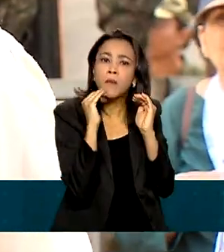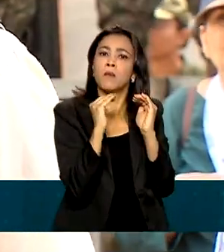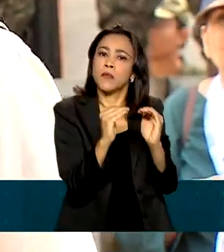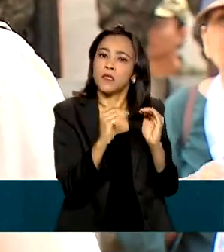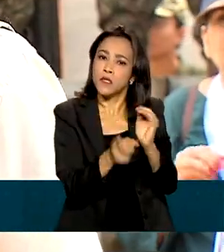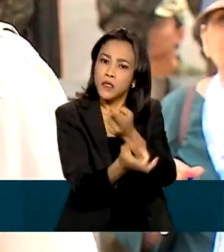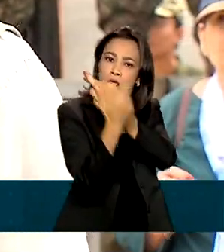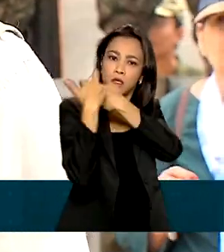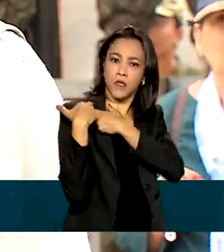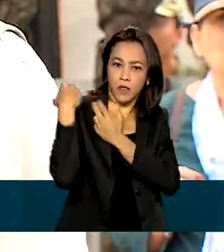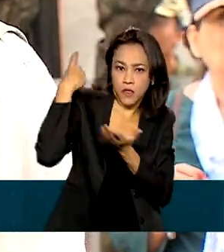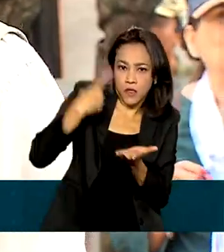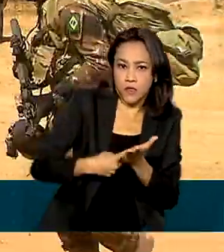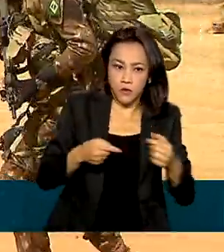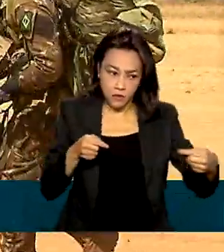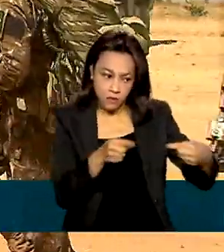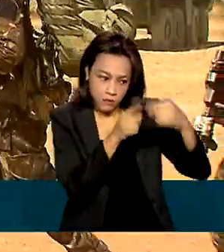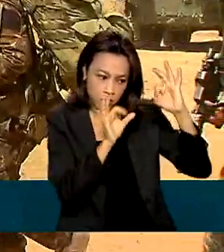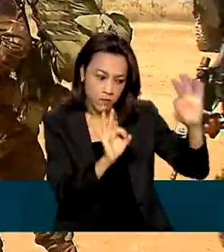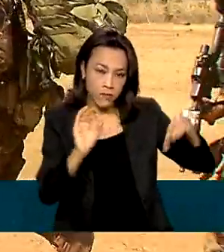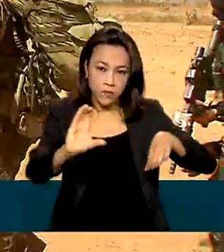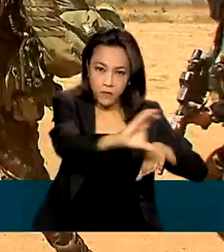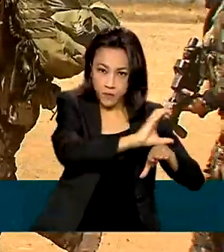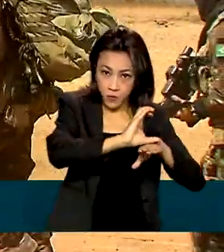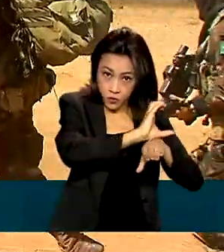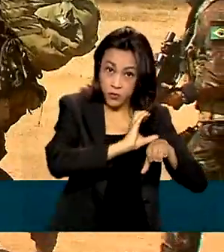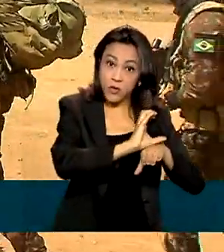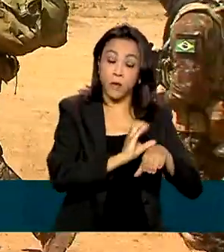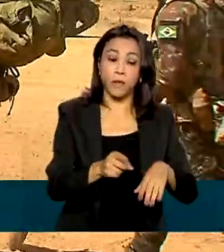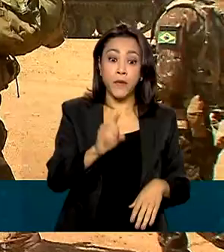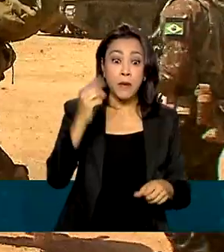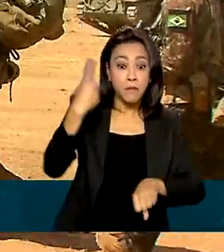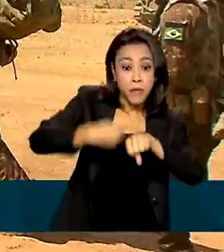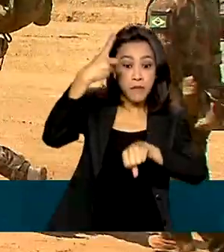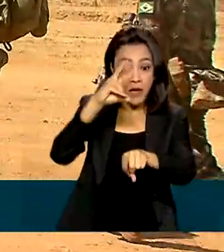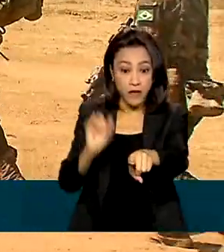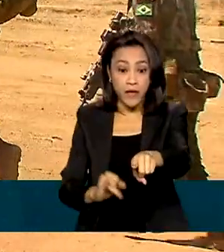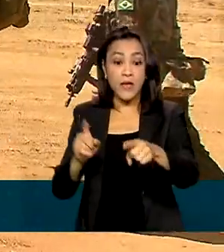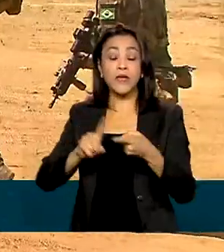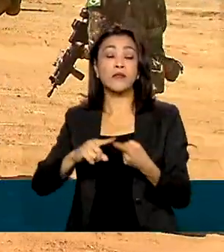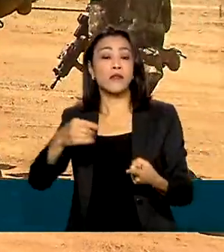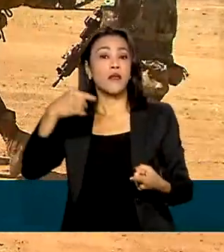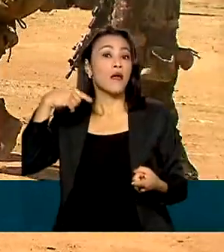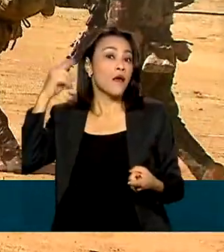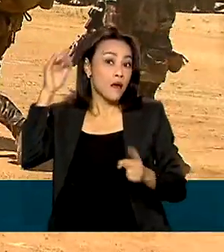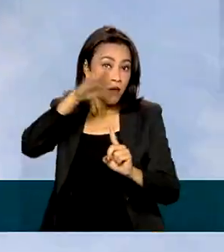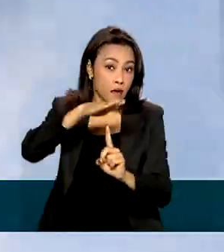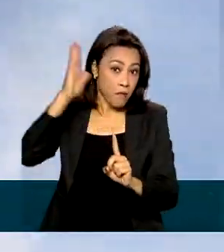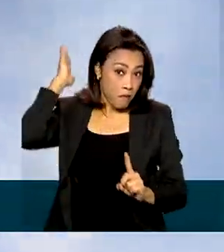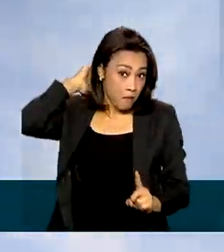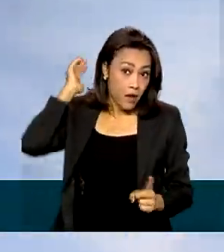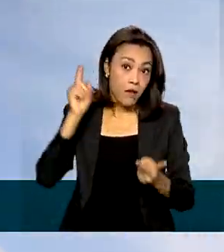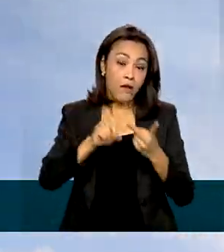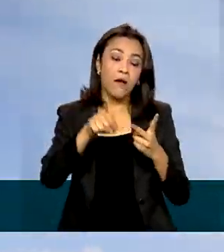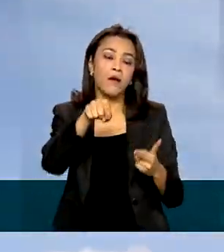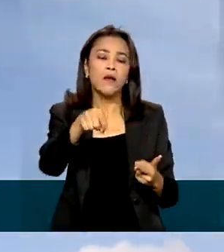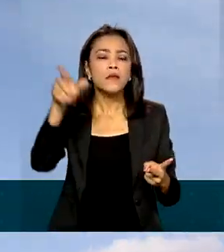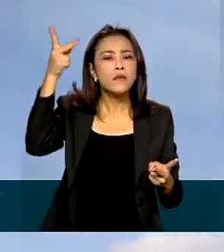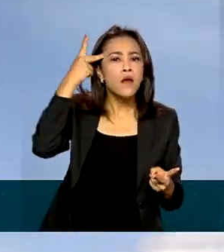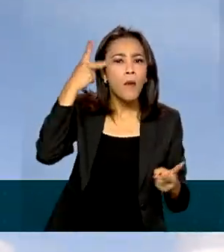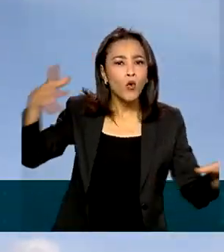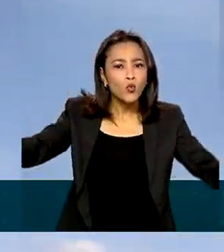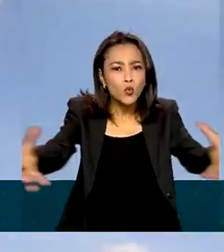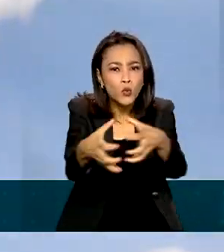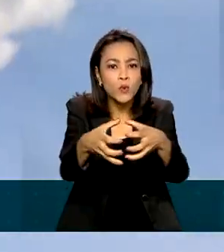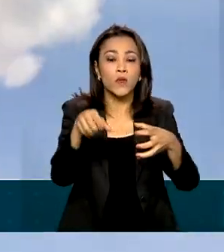nossa missão constitucional. Pela primeira vez, pelotões de Belém, Natal e Salvador participaram. A Operação Formosa,